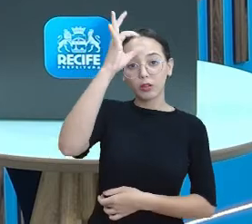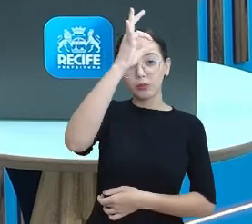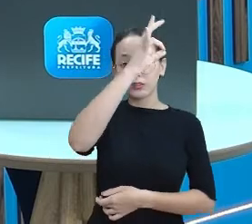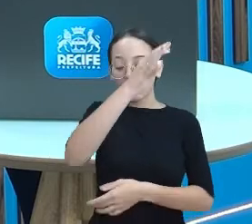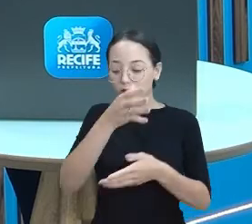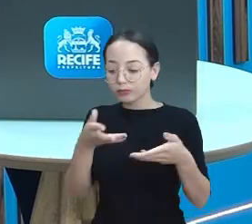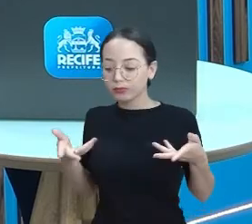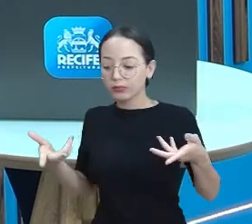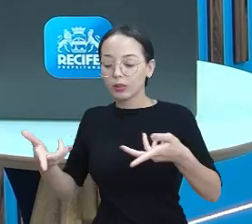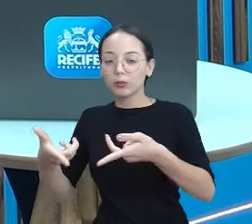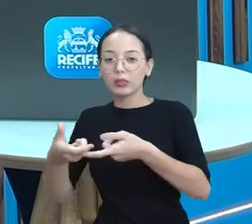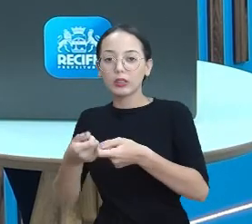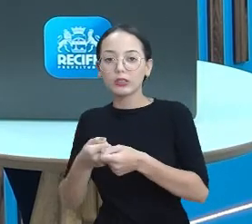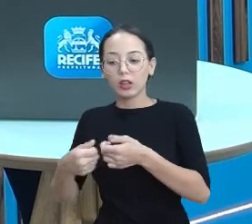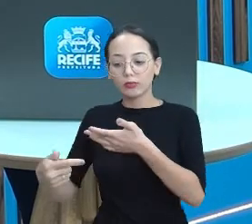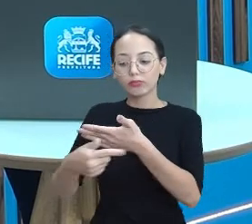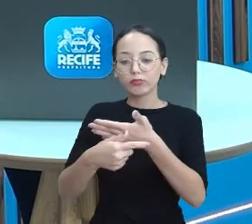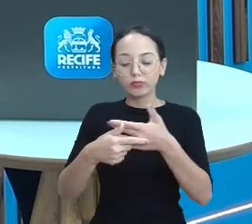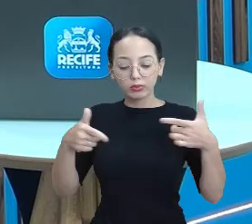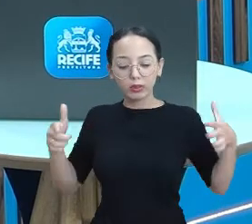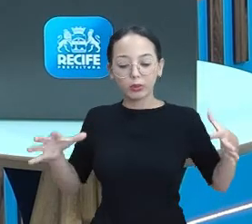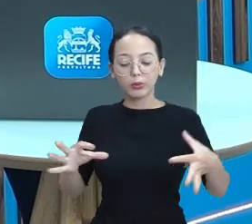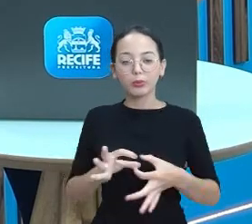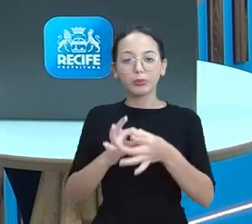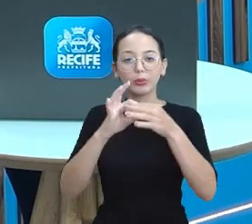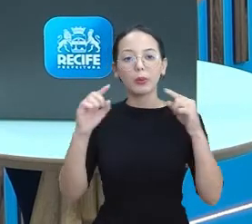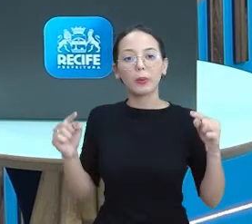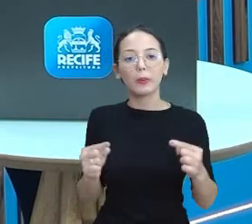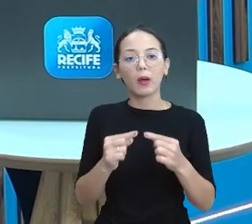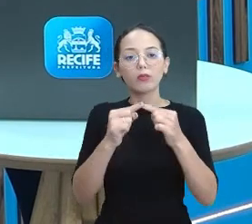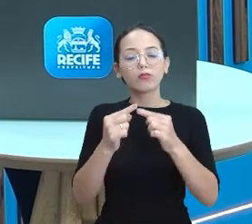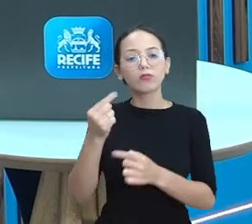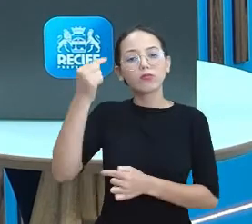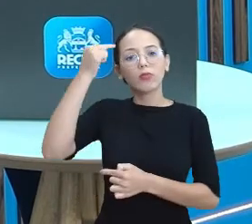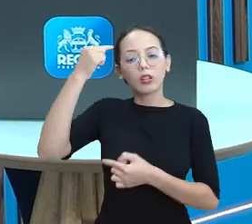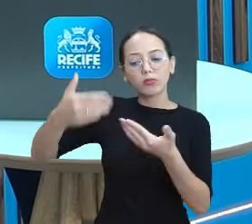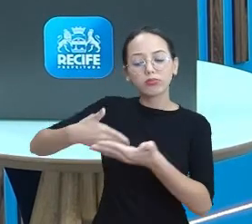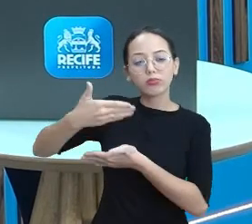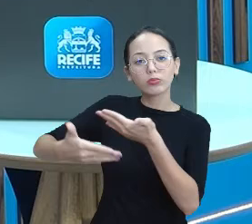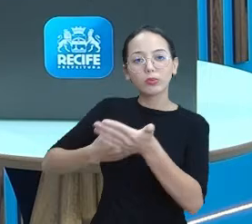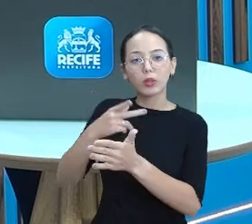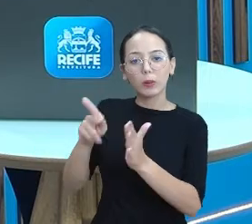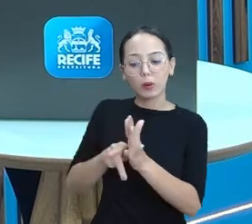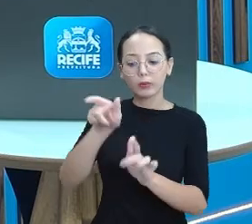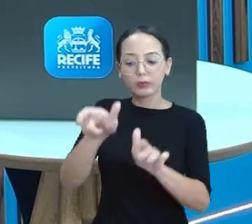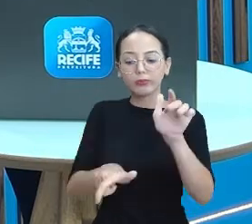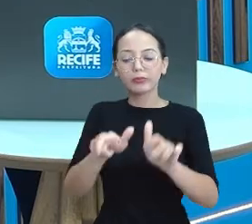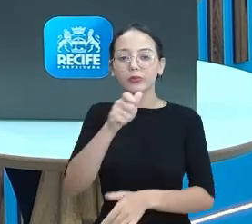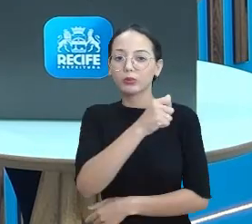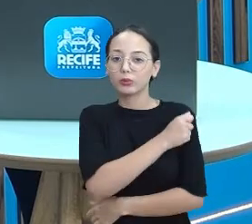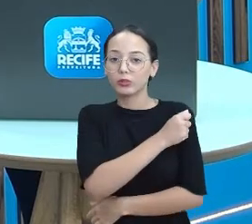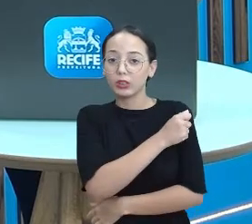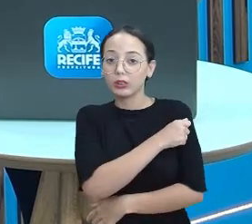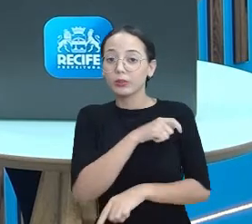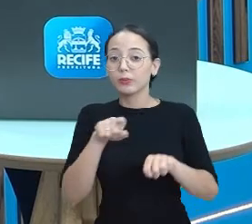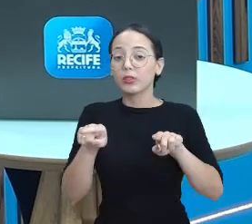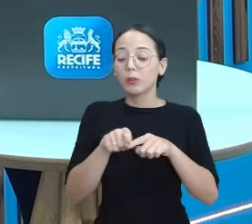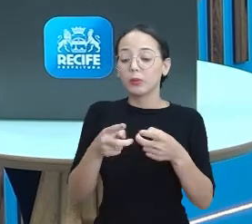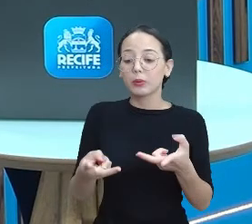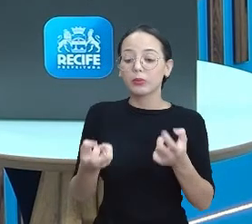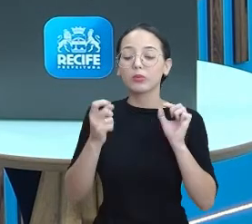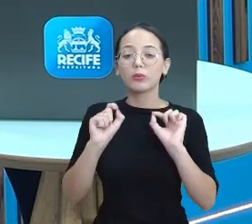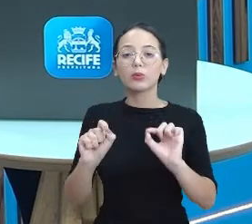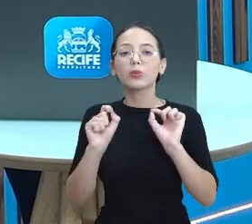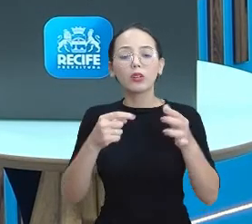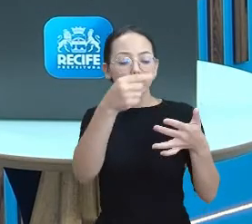com as habilidades de funções executivas, quando a gente pensa no desenvolvimento global do estudante. E aí a gente percebeu que